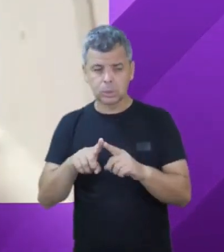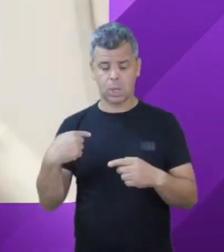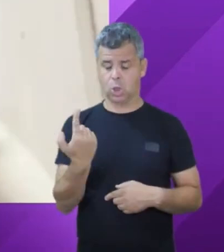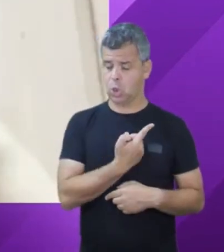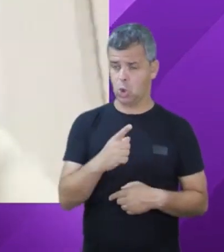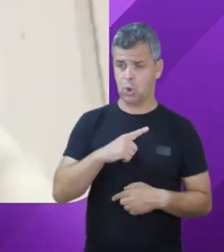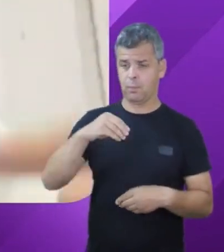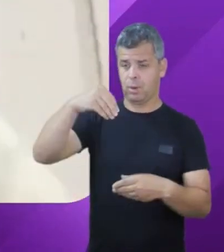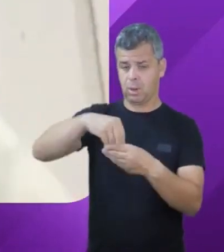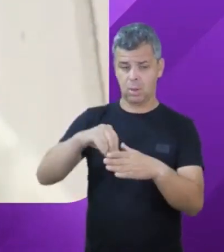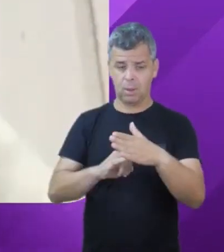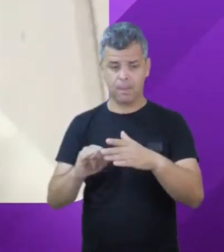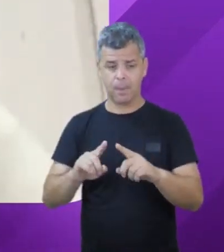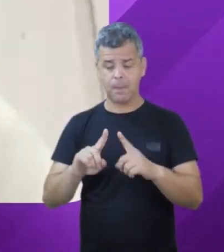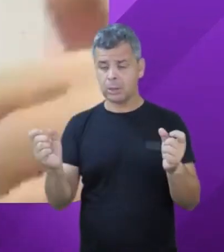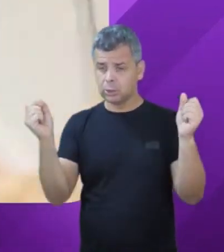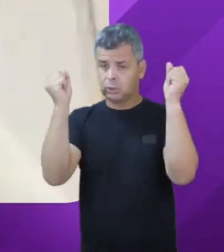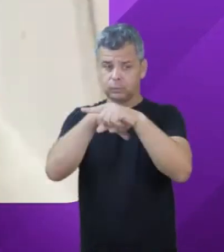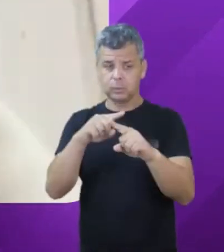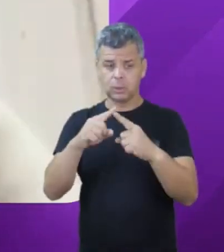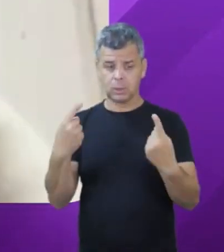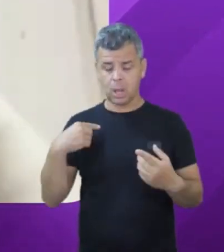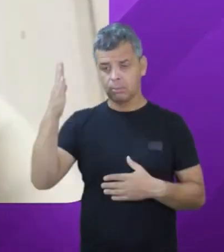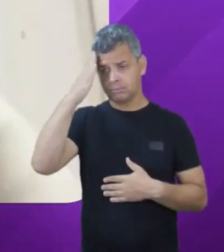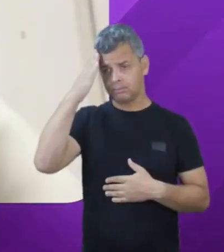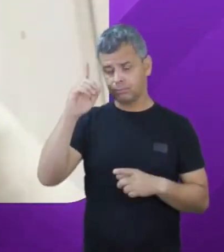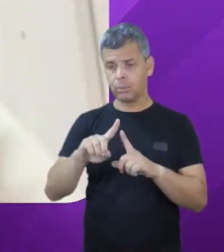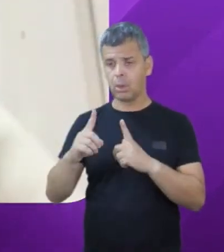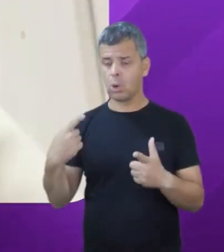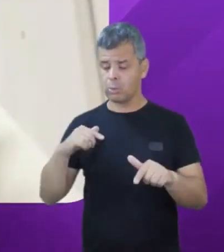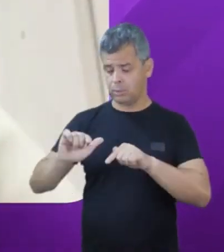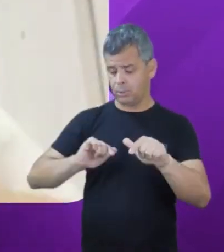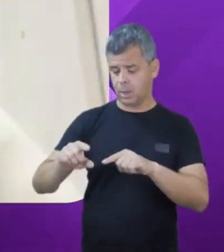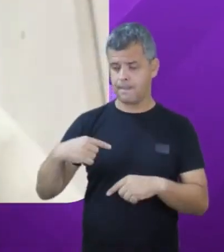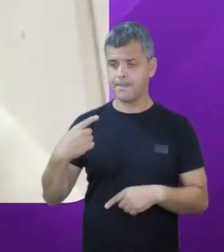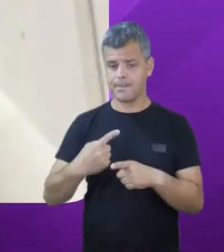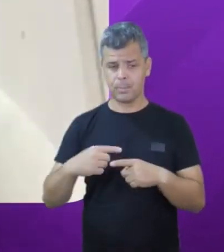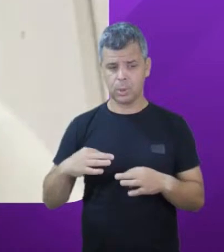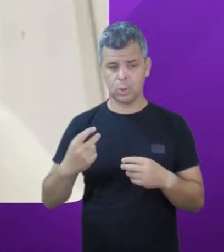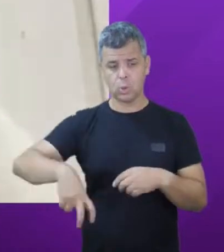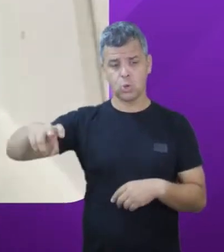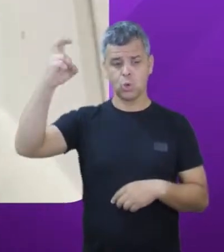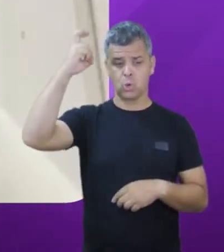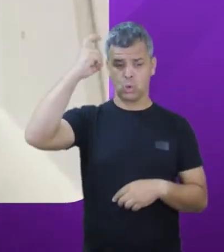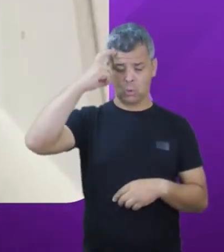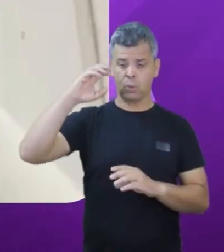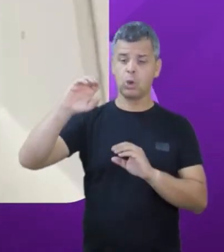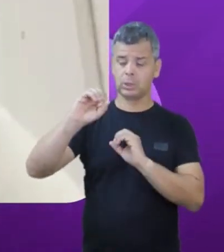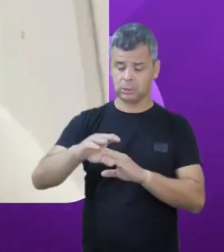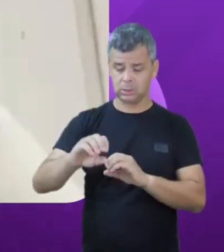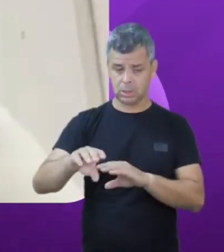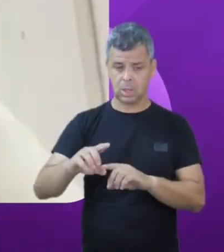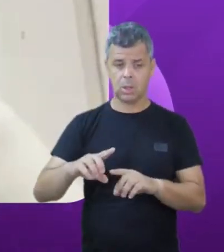tiver na política institucional, é muito mais difícil ainda a gente reconhecer isso como um trabalho. Porque culturalmente nos foi ensinado dessa